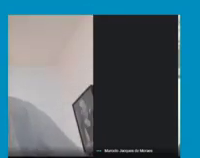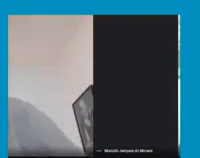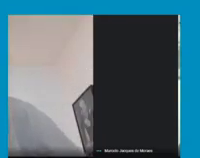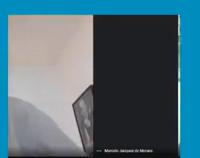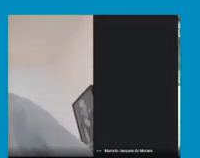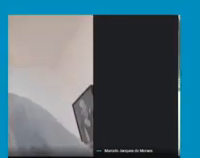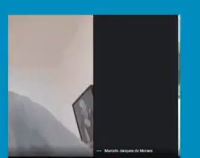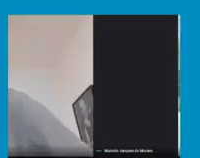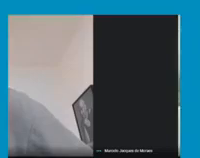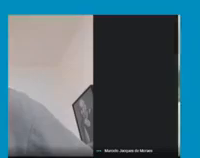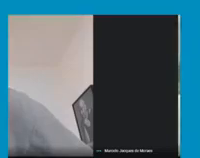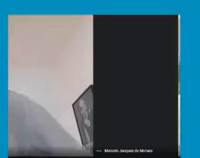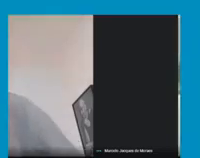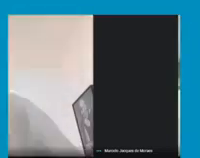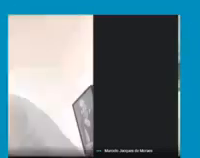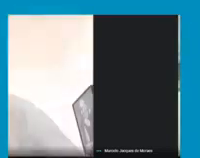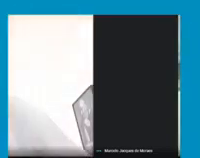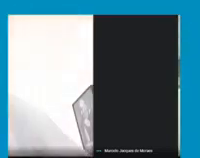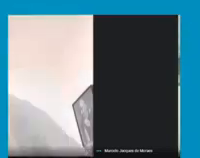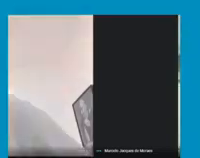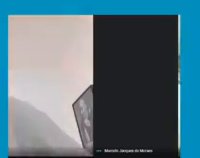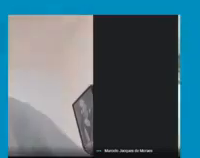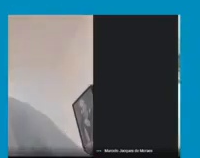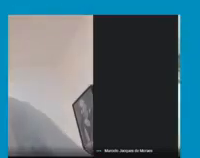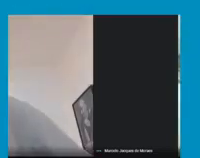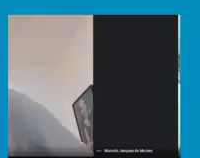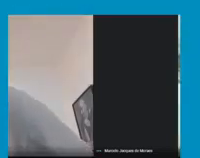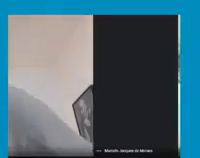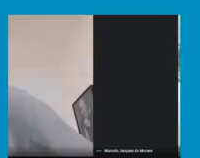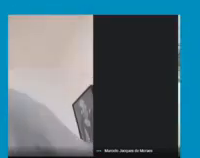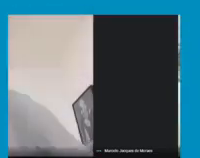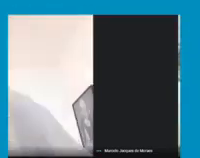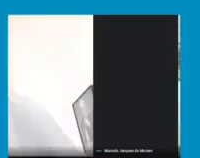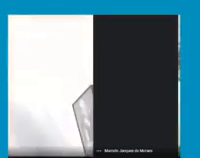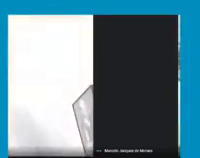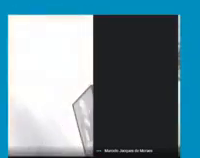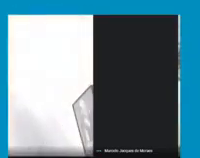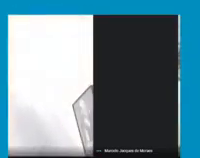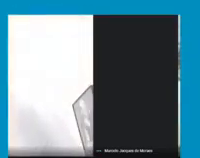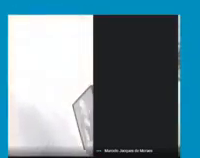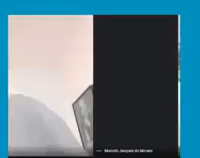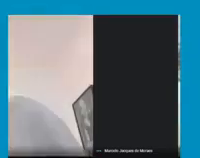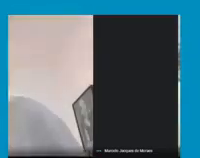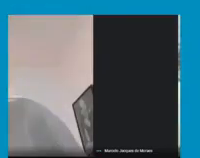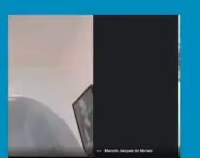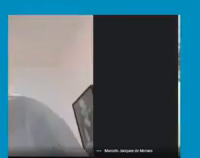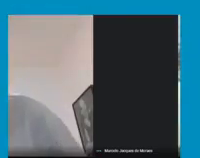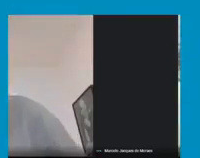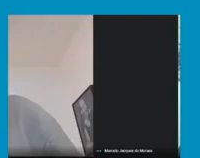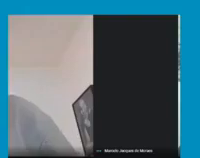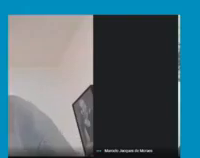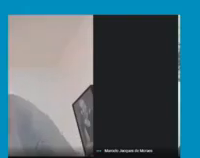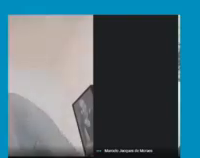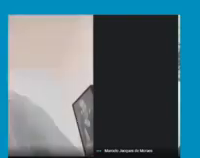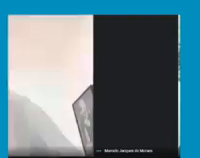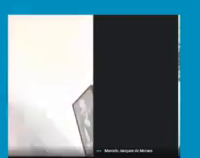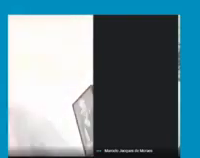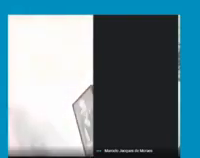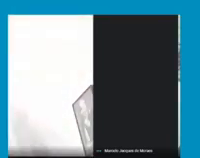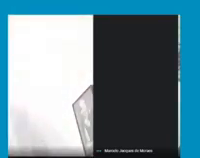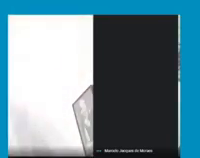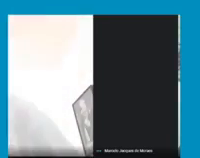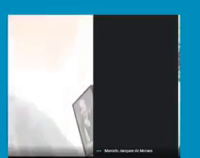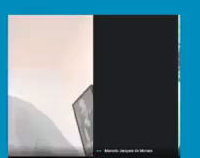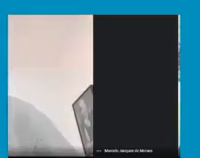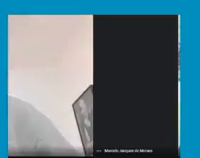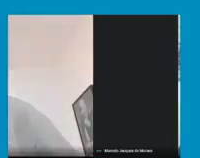nesse movimento, e isso vem desde, né, de quando eu me dei por gente, desde criança, desde Cidade de Deus